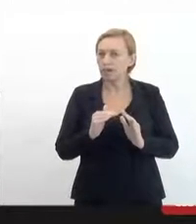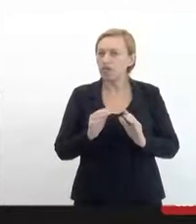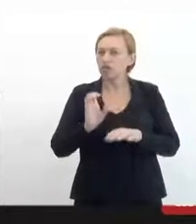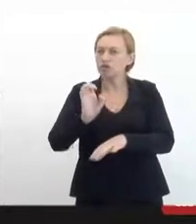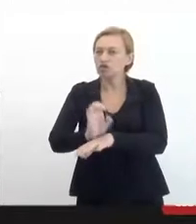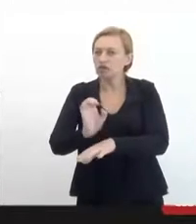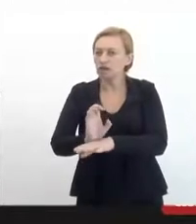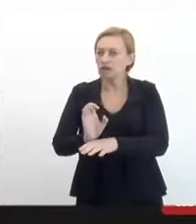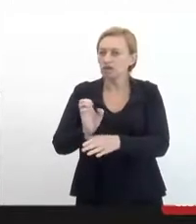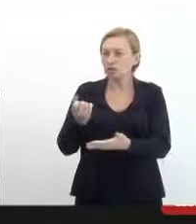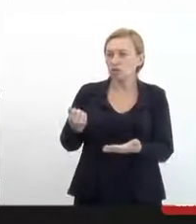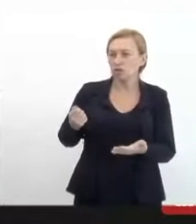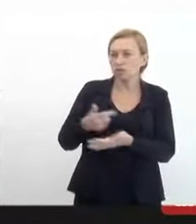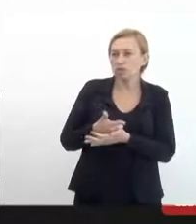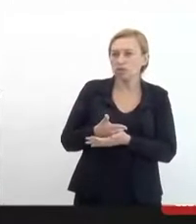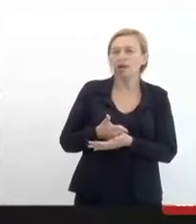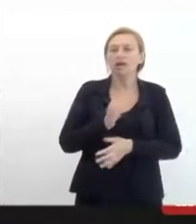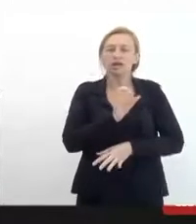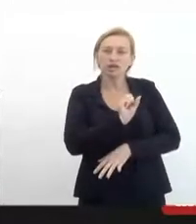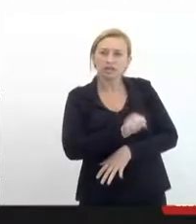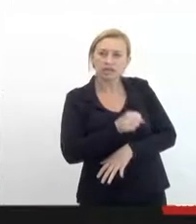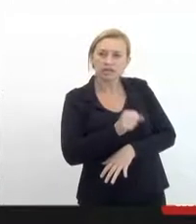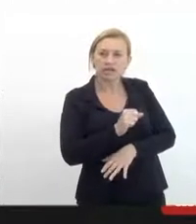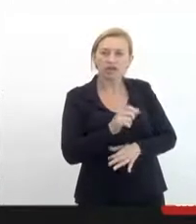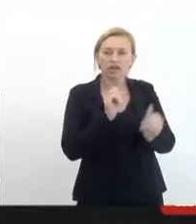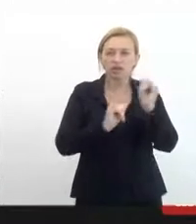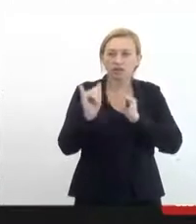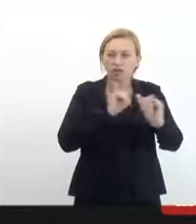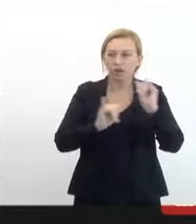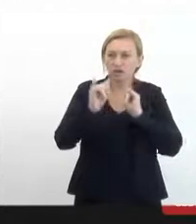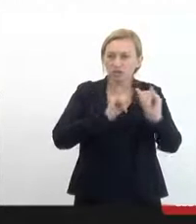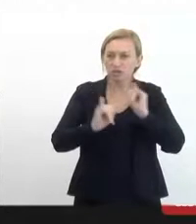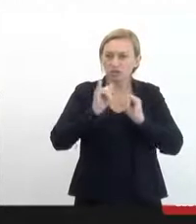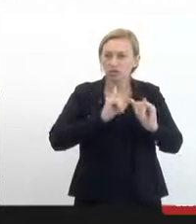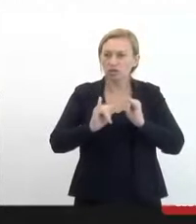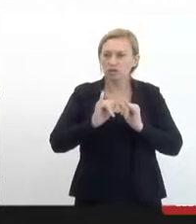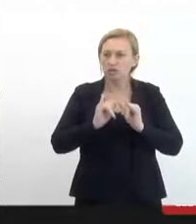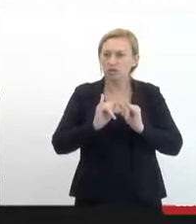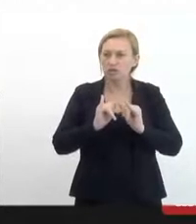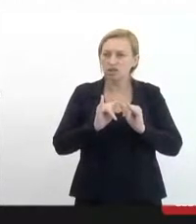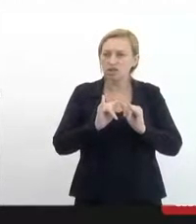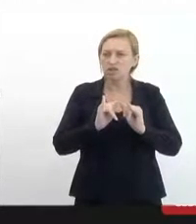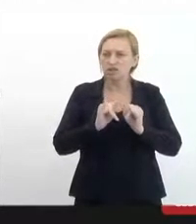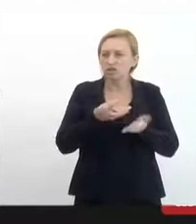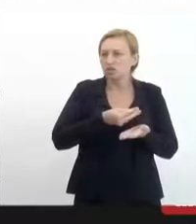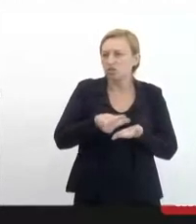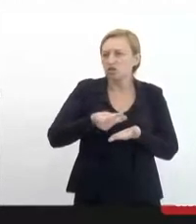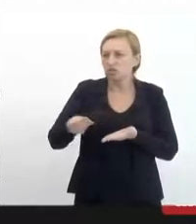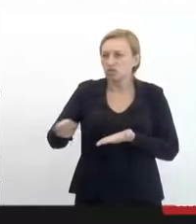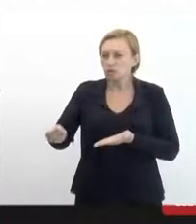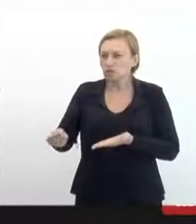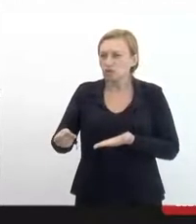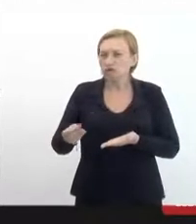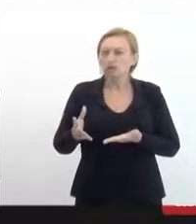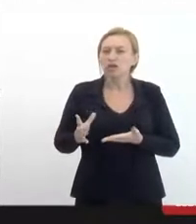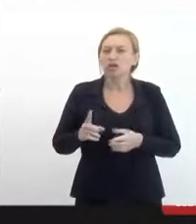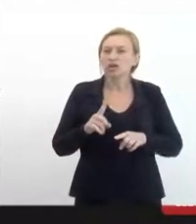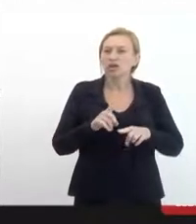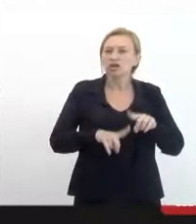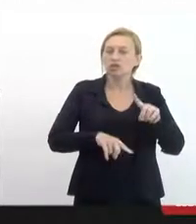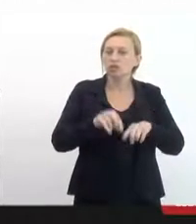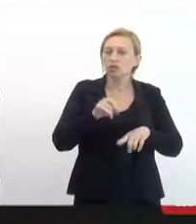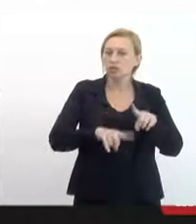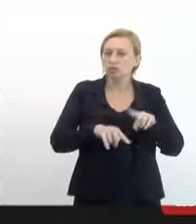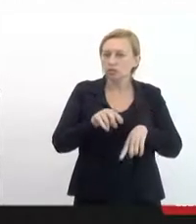110, a partir de informações que são geradas por essas distribuidoras, que eventualmente possam ter adquirido produto da Reduc